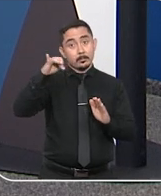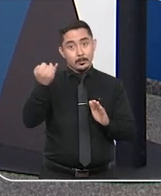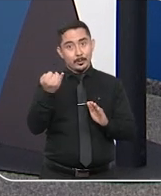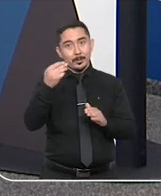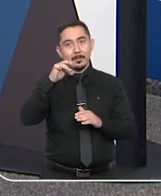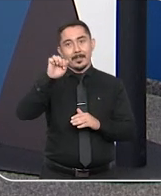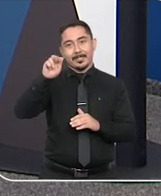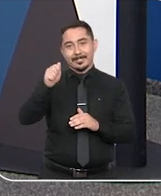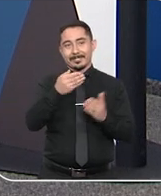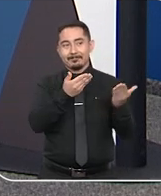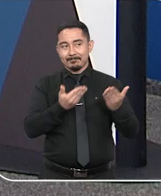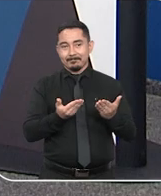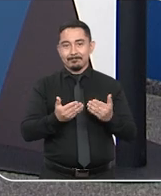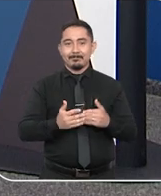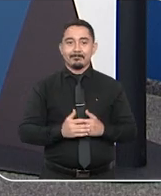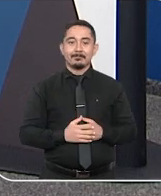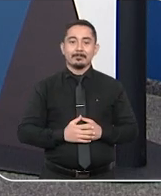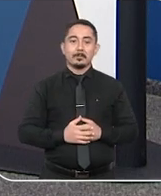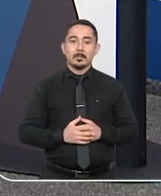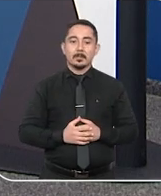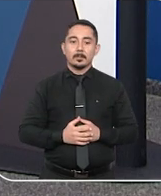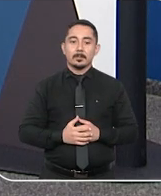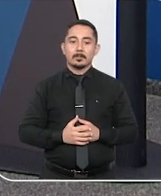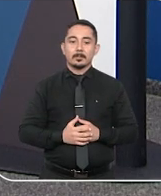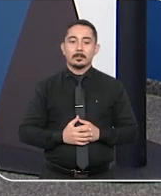STJ, Marina Campos.